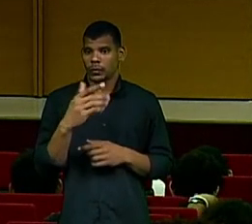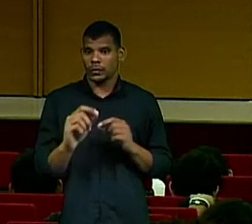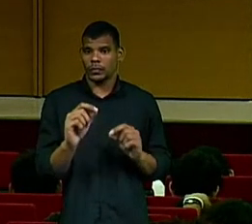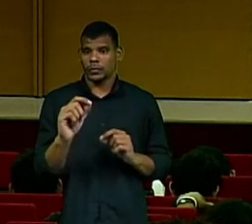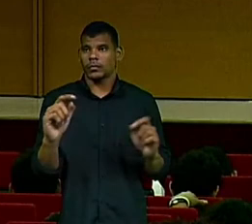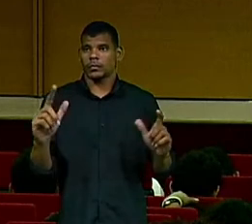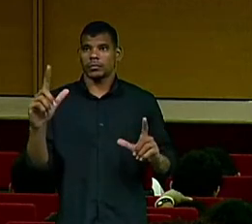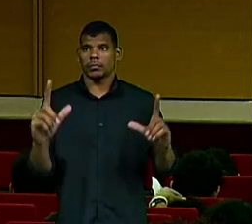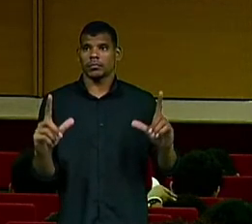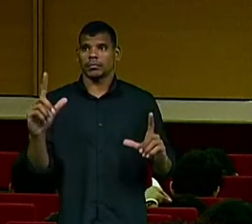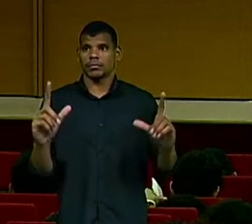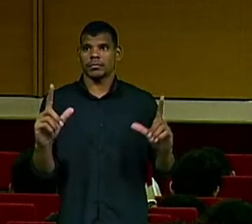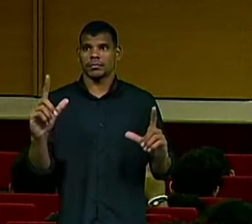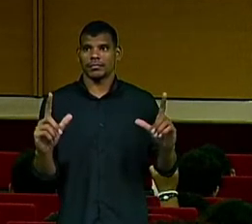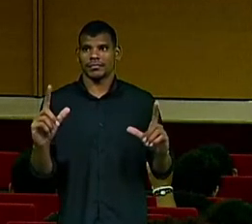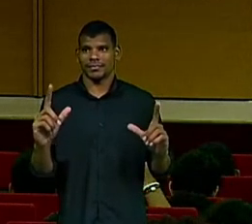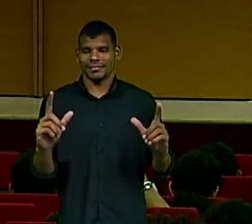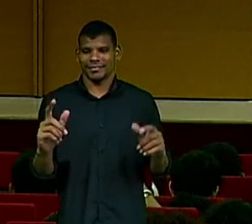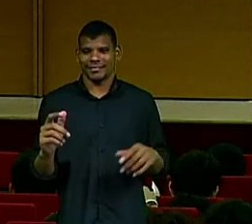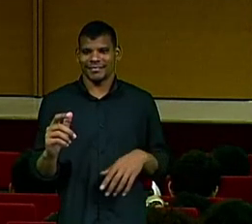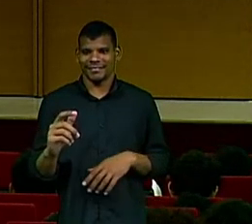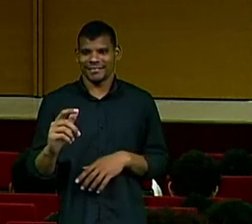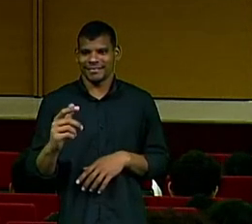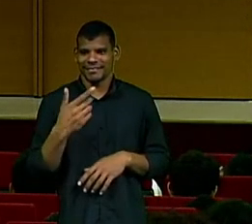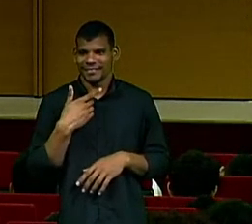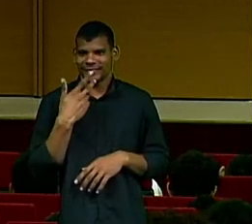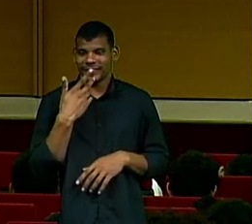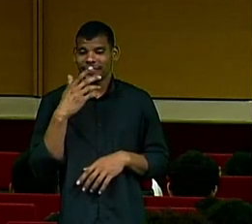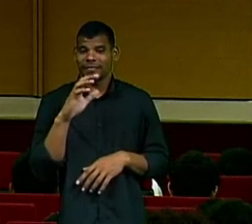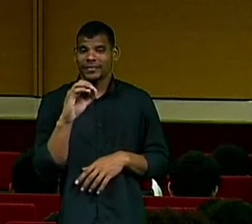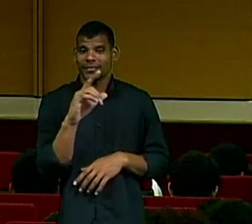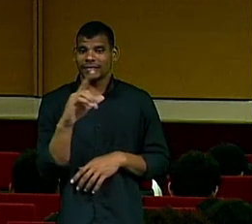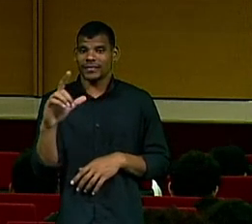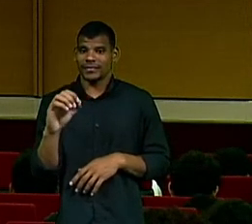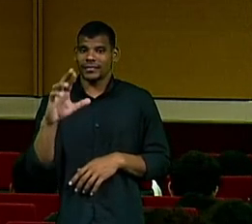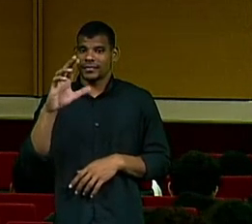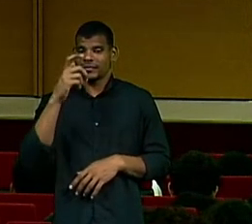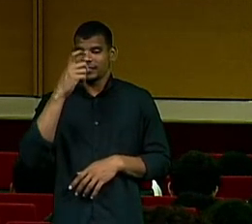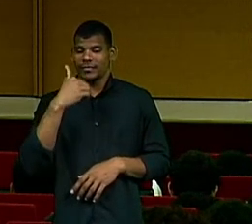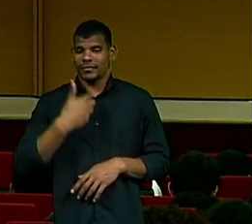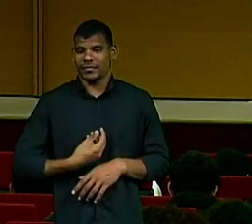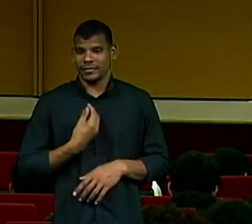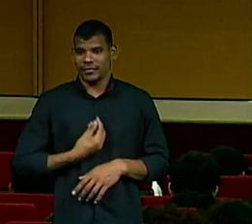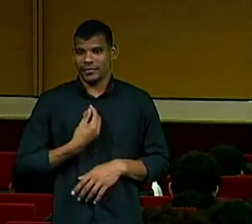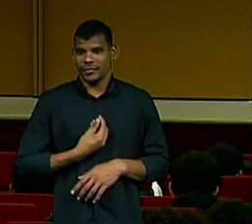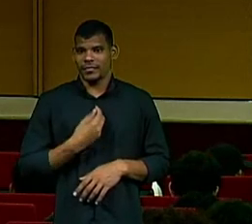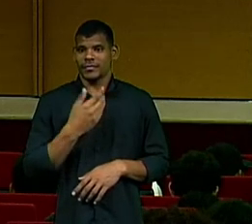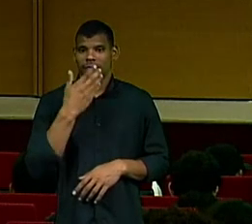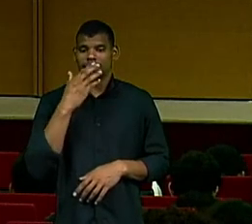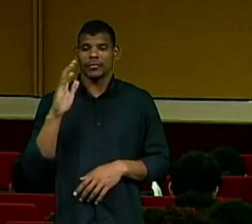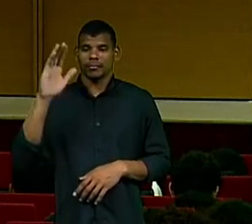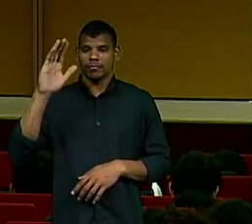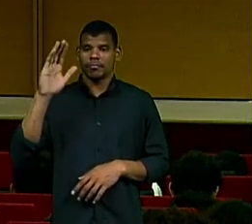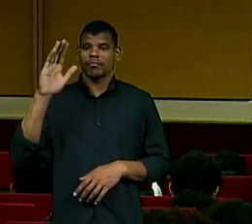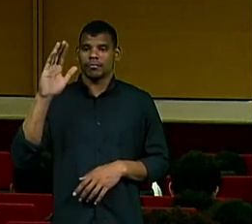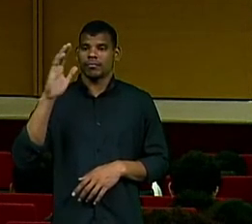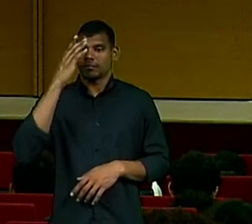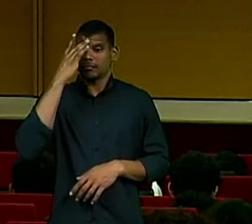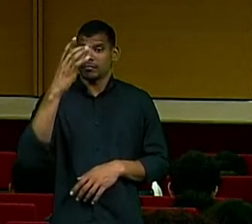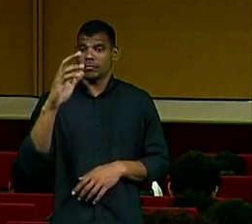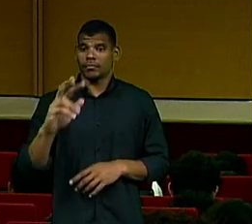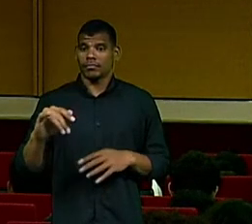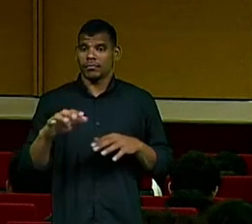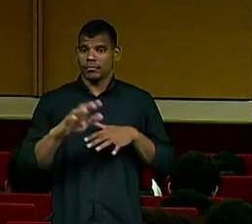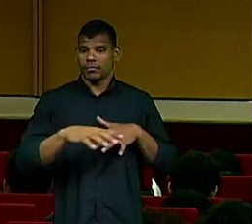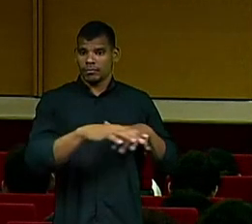TV eu tô falando como tá Eu estou aqui conclamando a nação brasileira para amanhã irá as